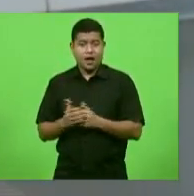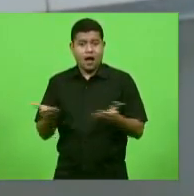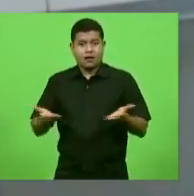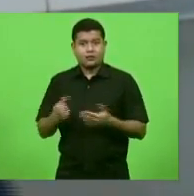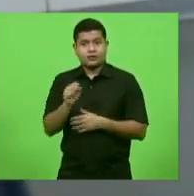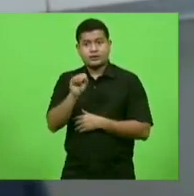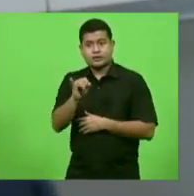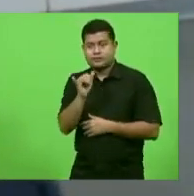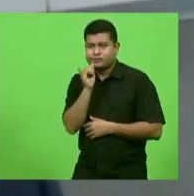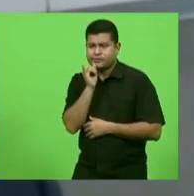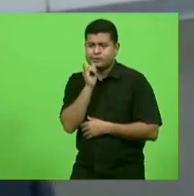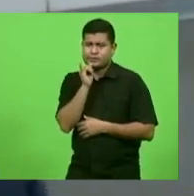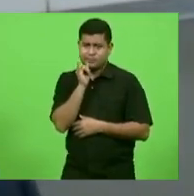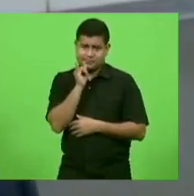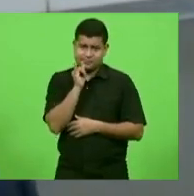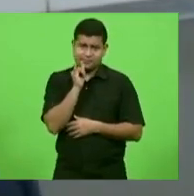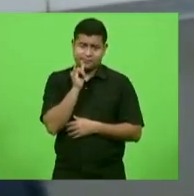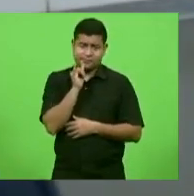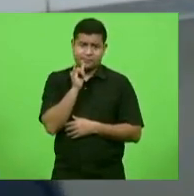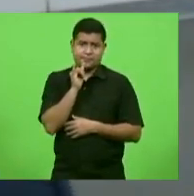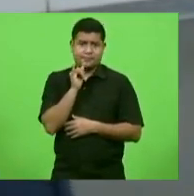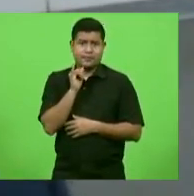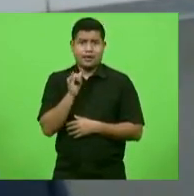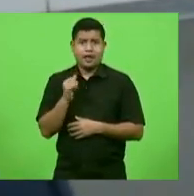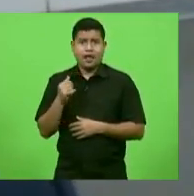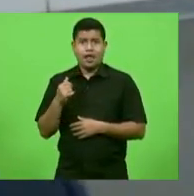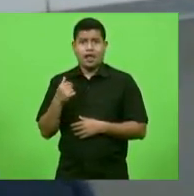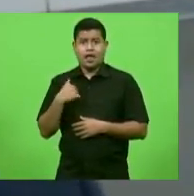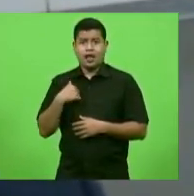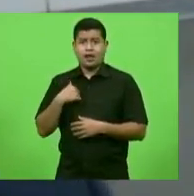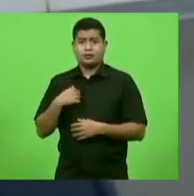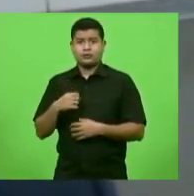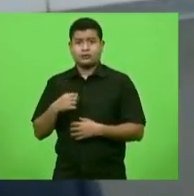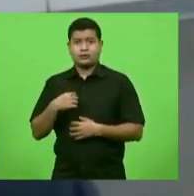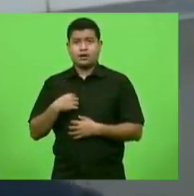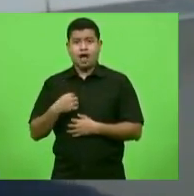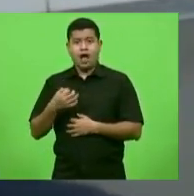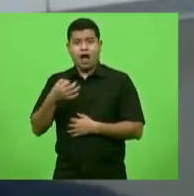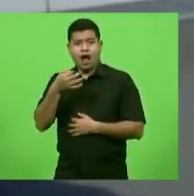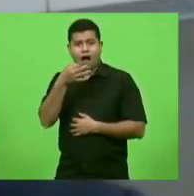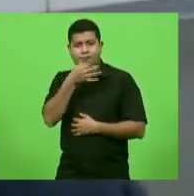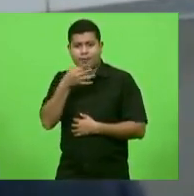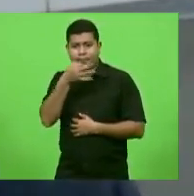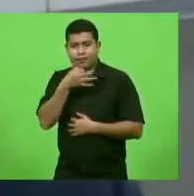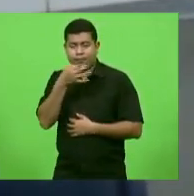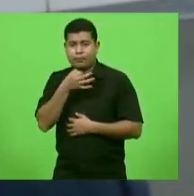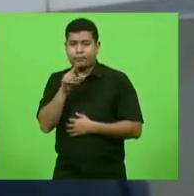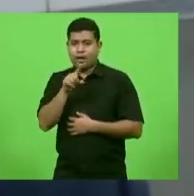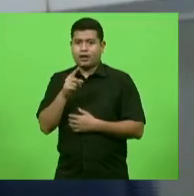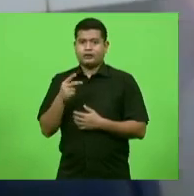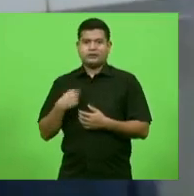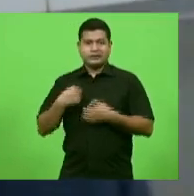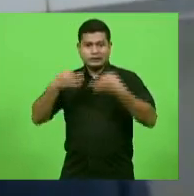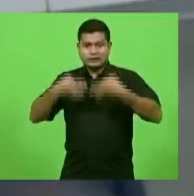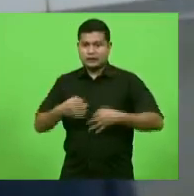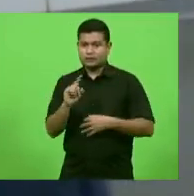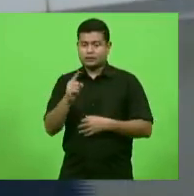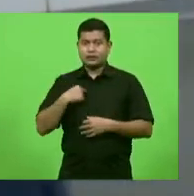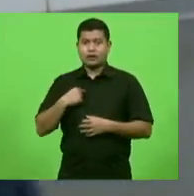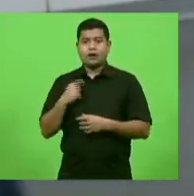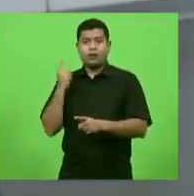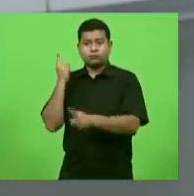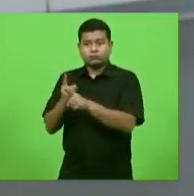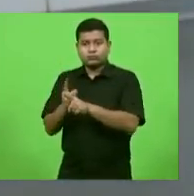por exemplo, que uma escuta ilegal flagrou o governador discutindo detalhes da compra